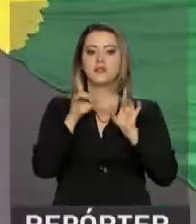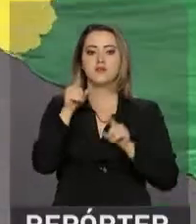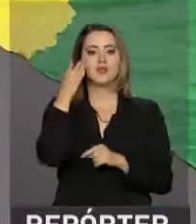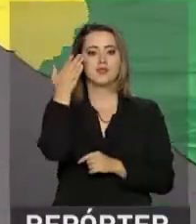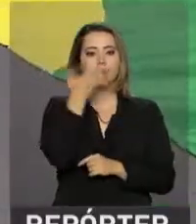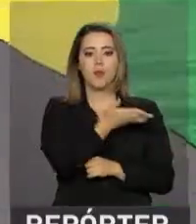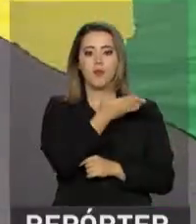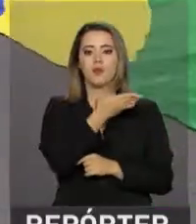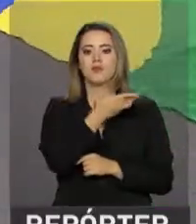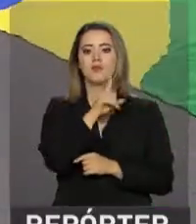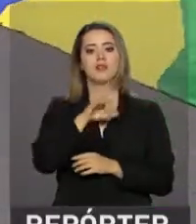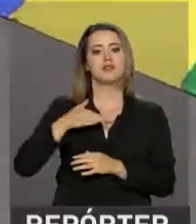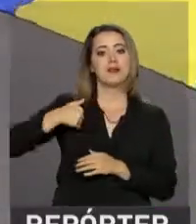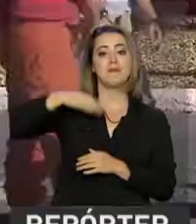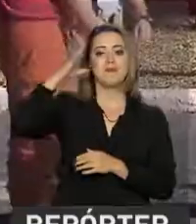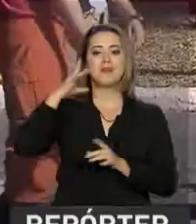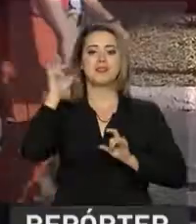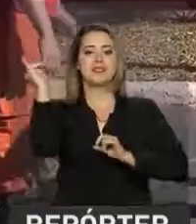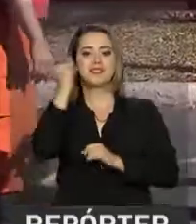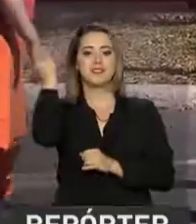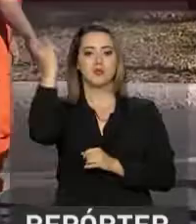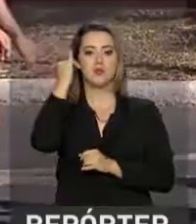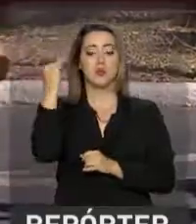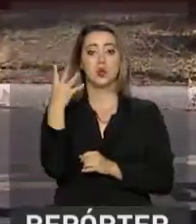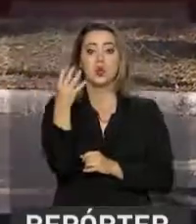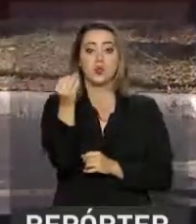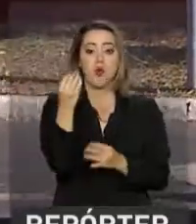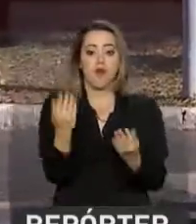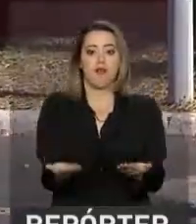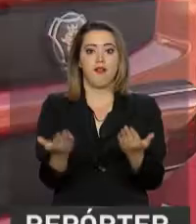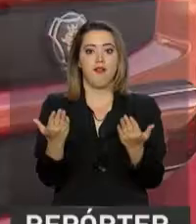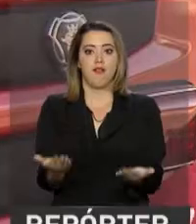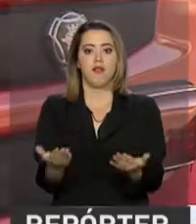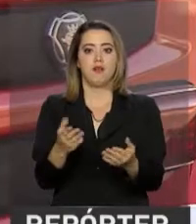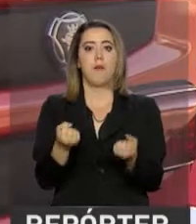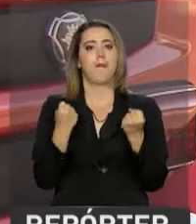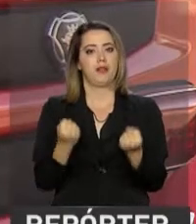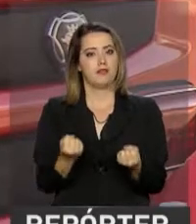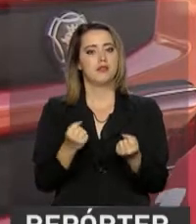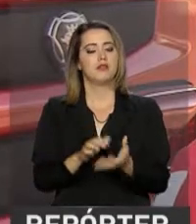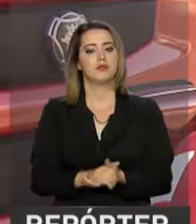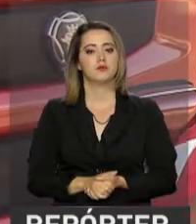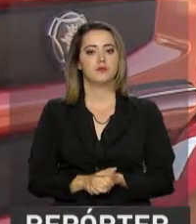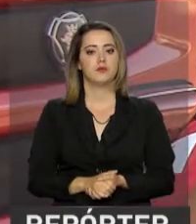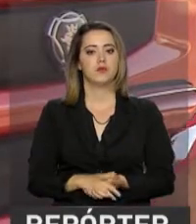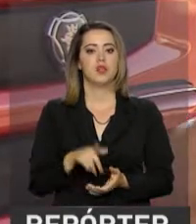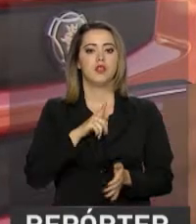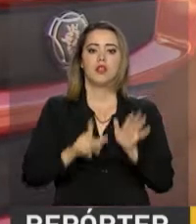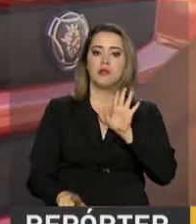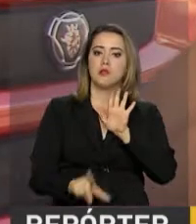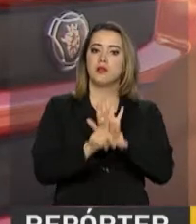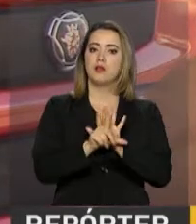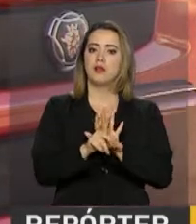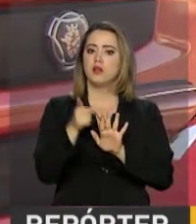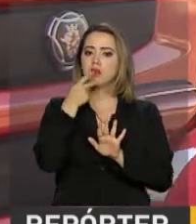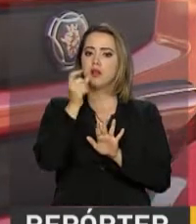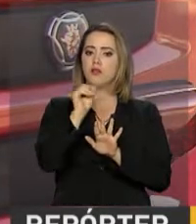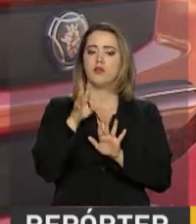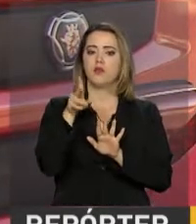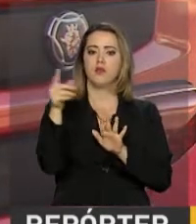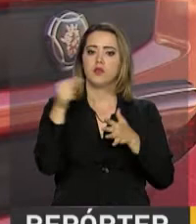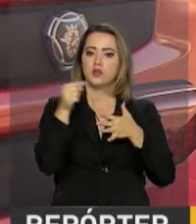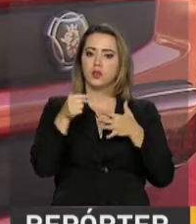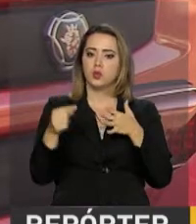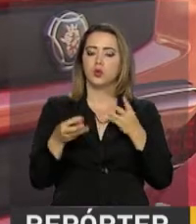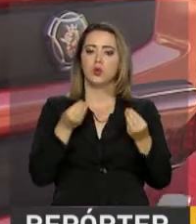ela, a grande estrela do dia, que chega a pesar 40 quilos. Existem alguns decretos que informam todos os